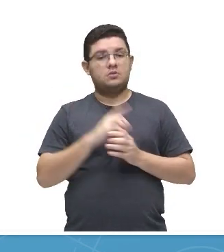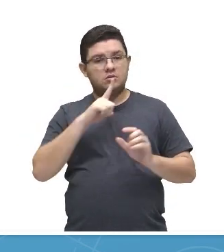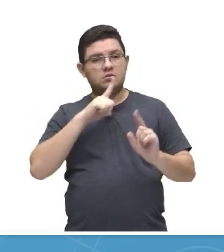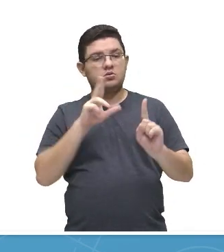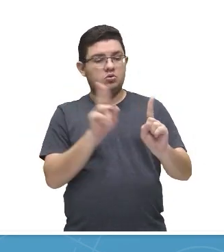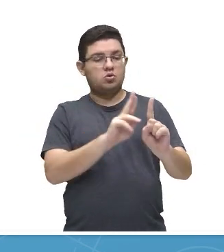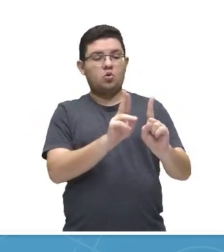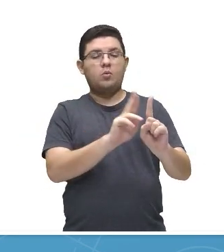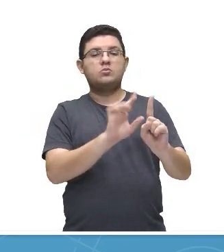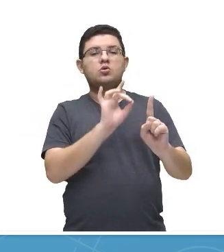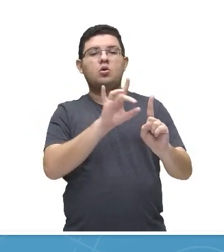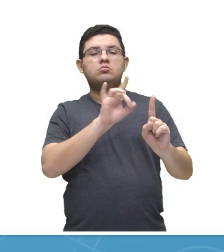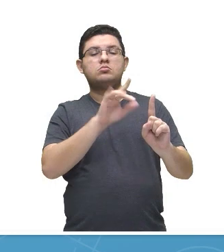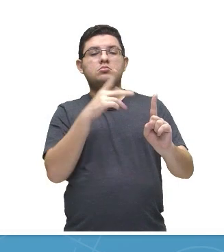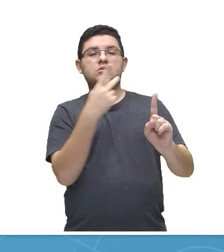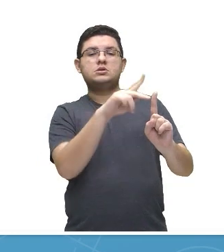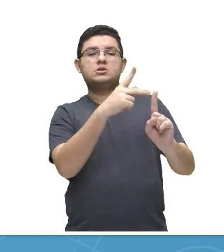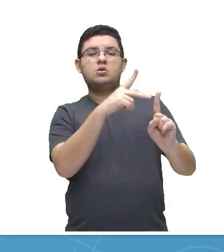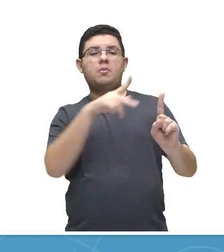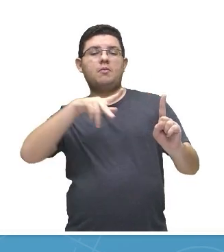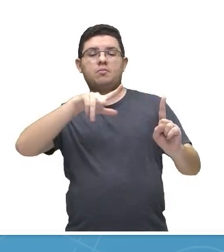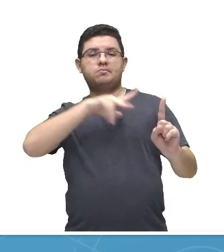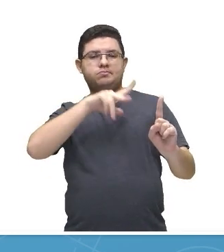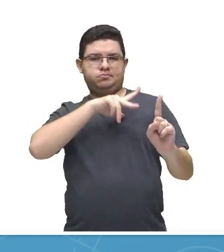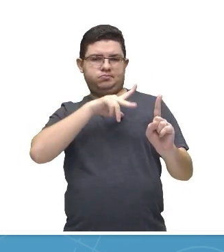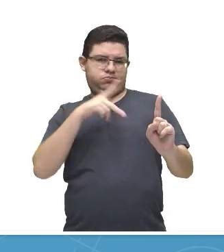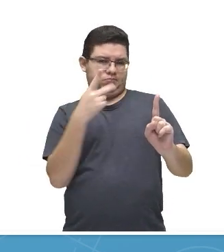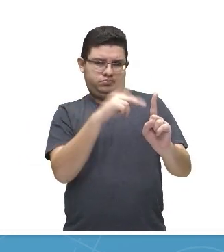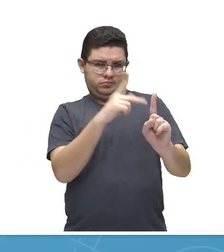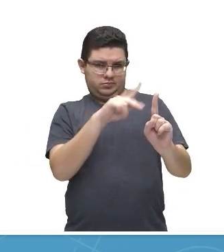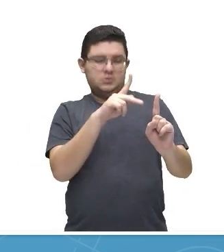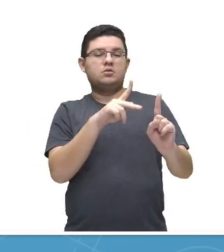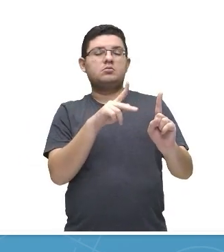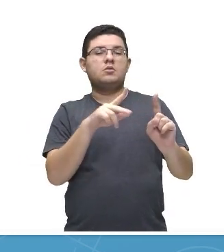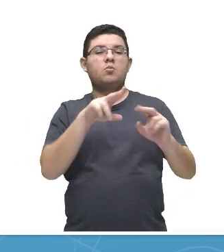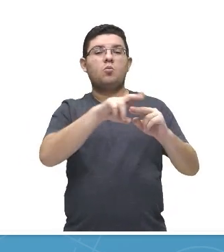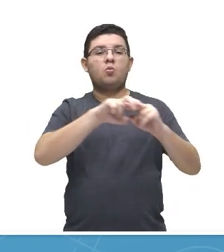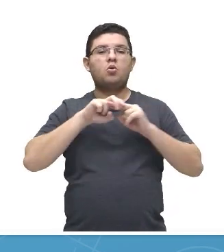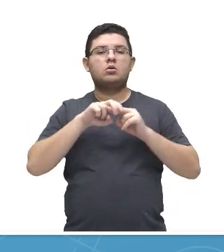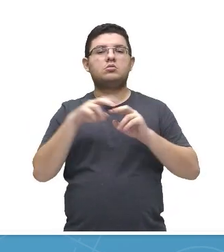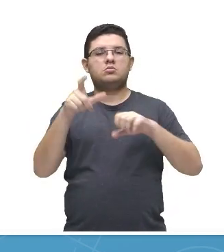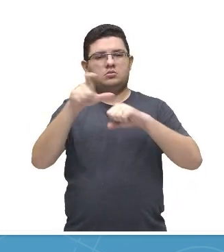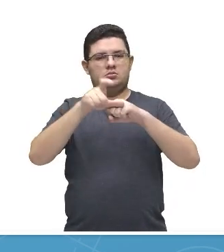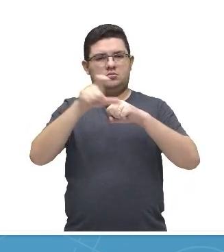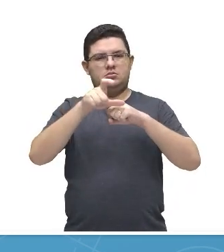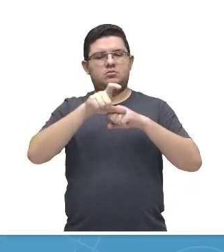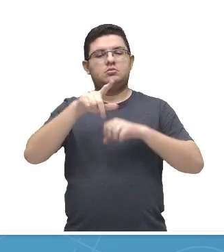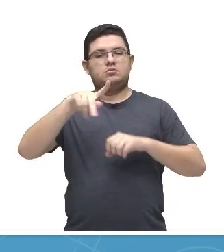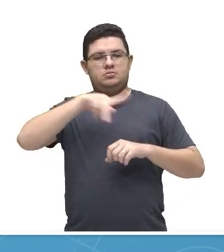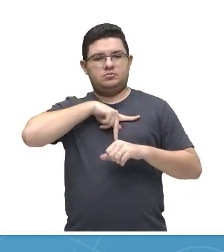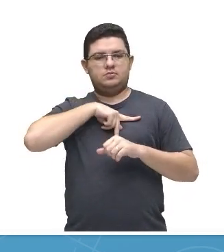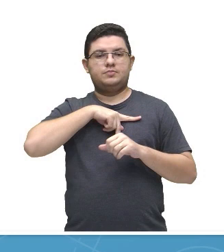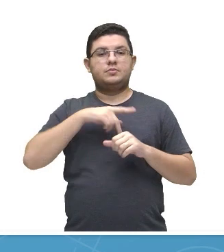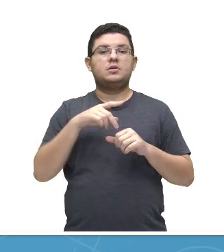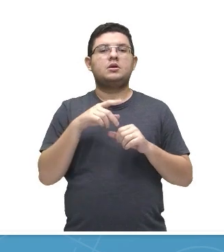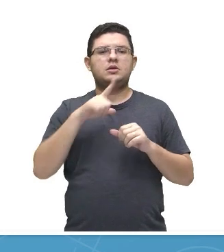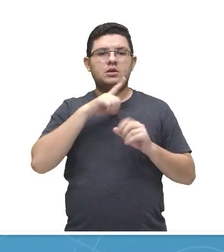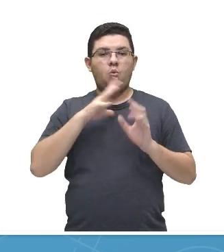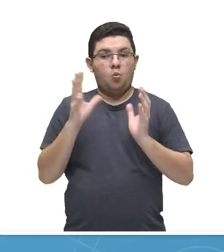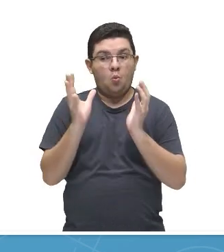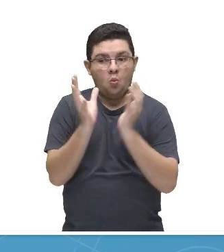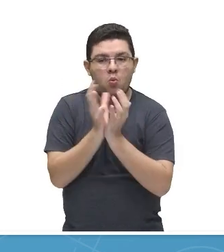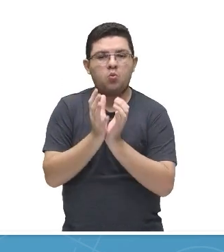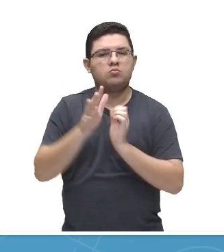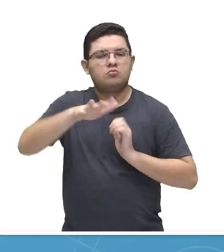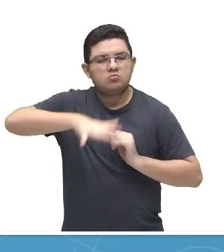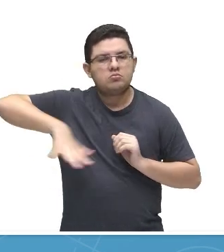nomeado particularmente, né? É um ser dentre a espécie. Eu tenho toda a espécie e eu